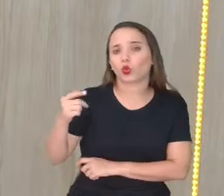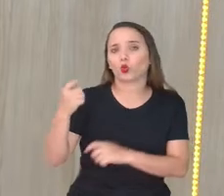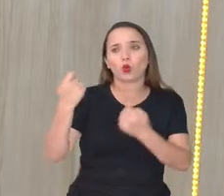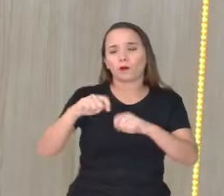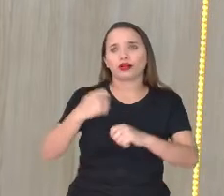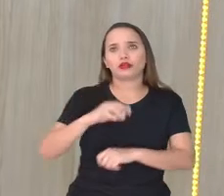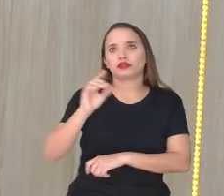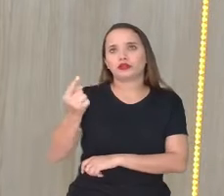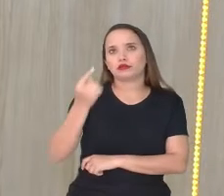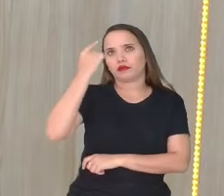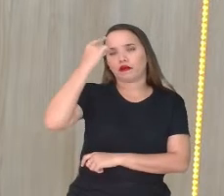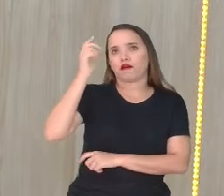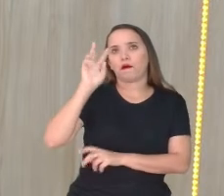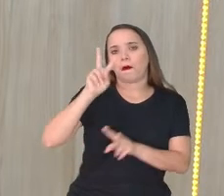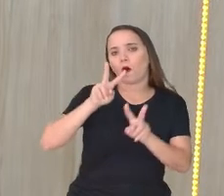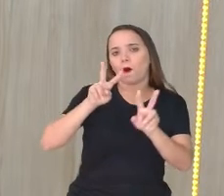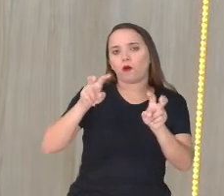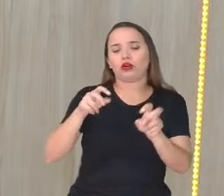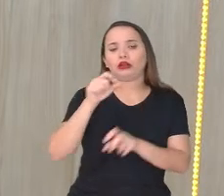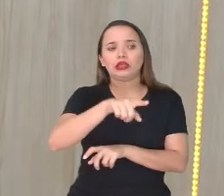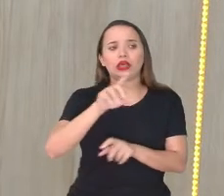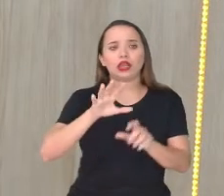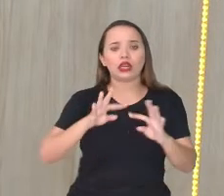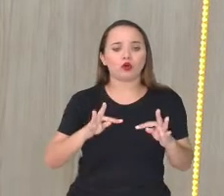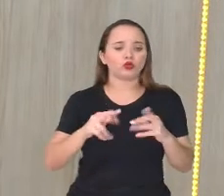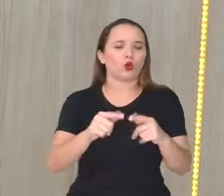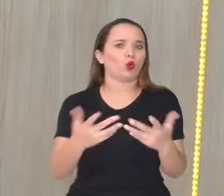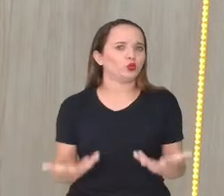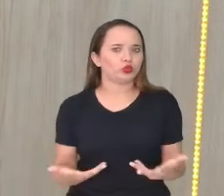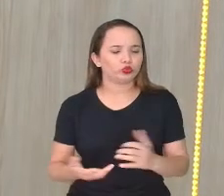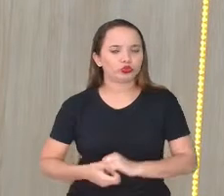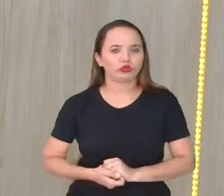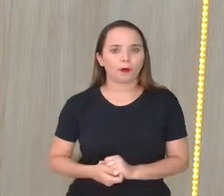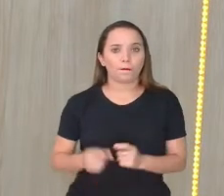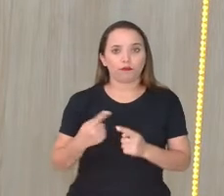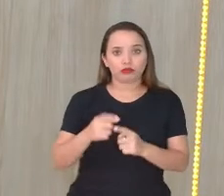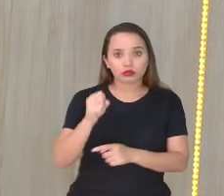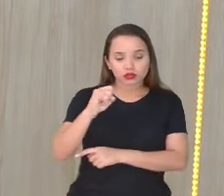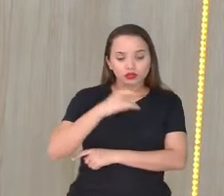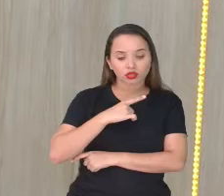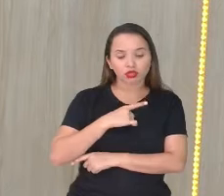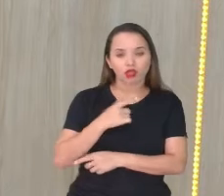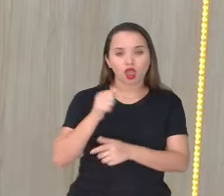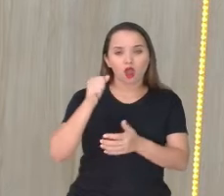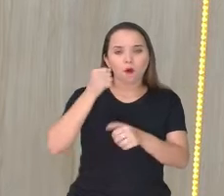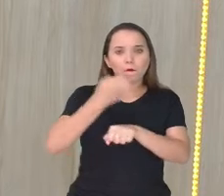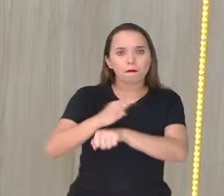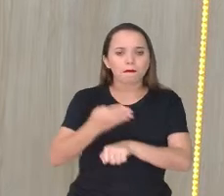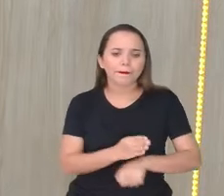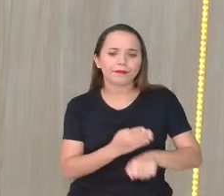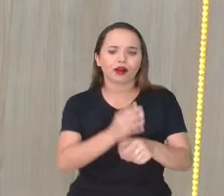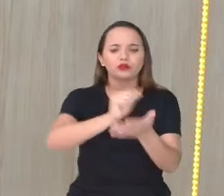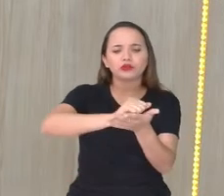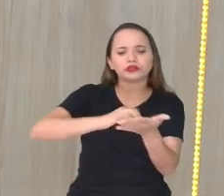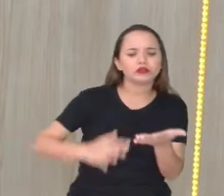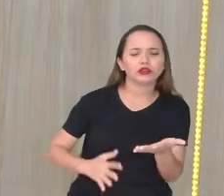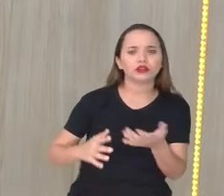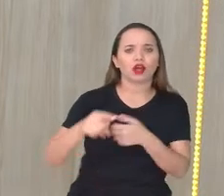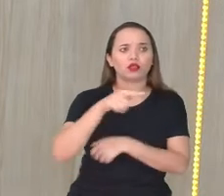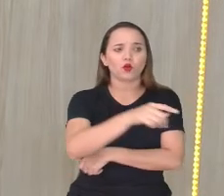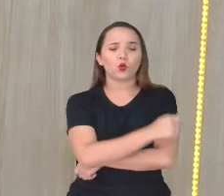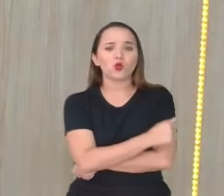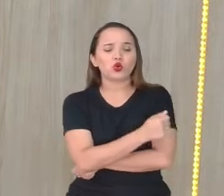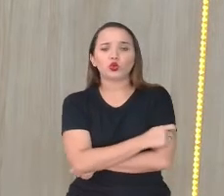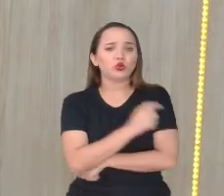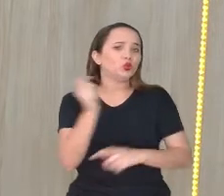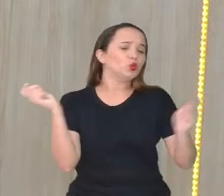no geral. Porque e se ele tiver ali alguma atividade que naquele momento ele não